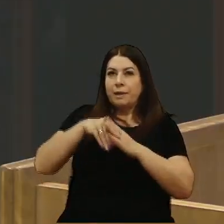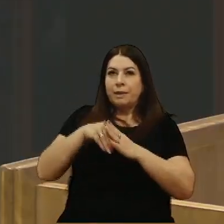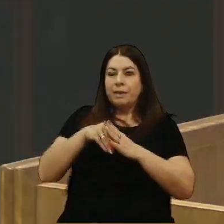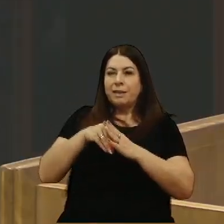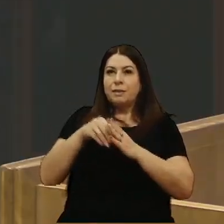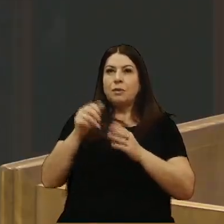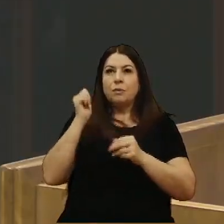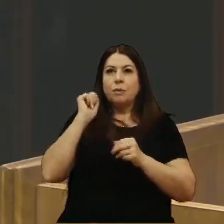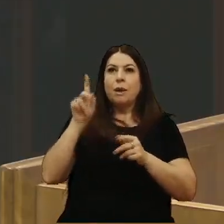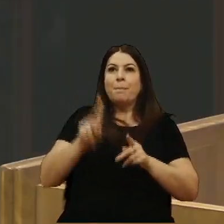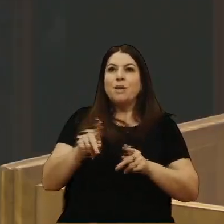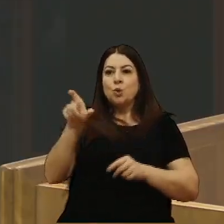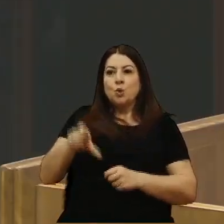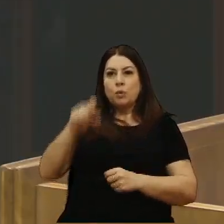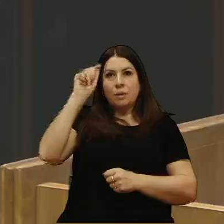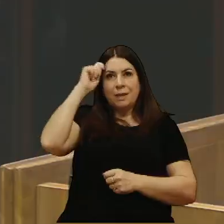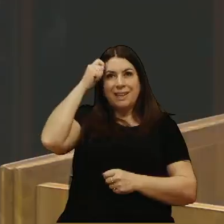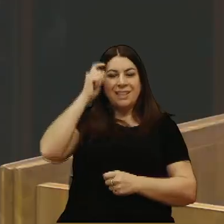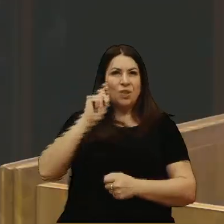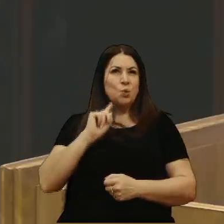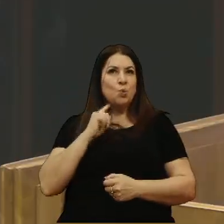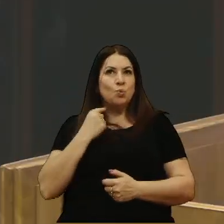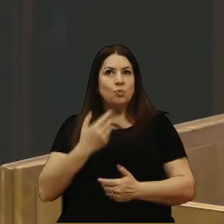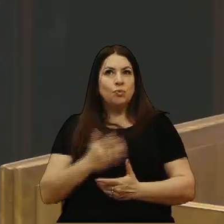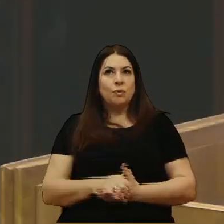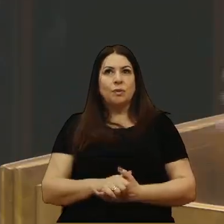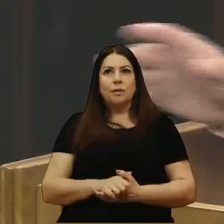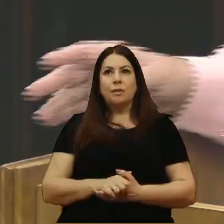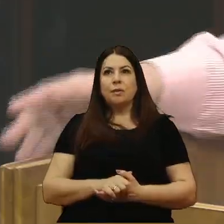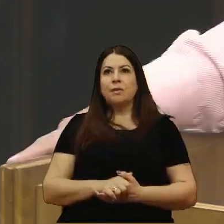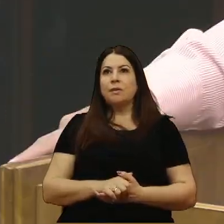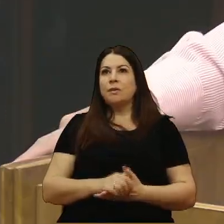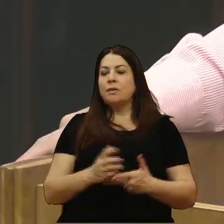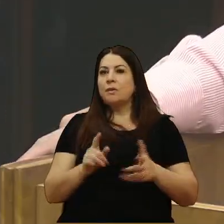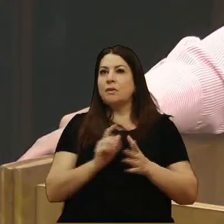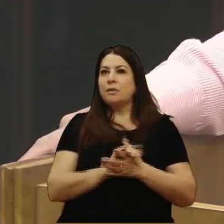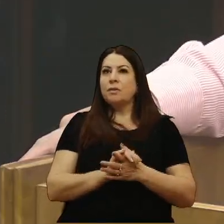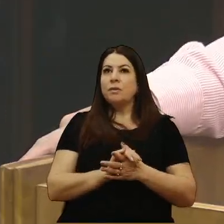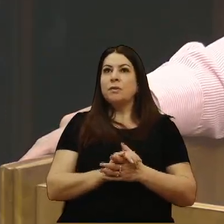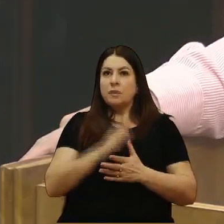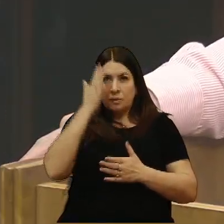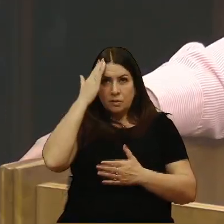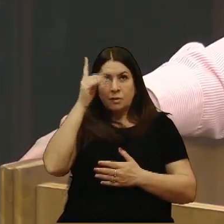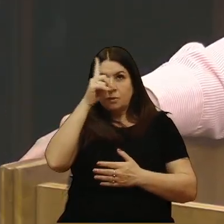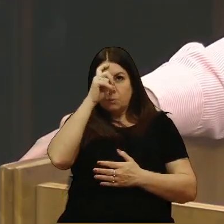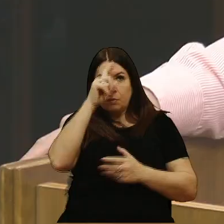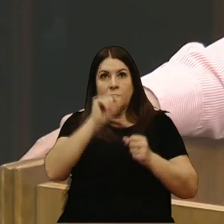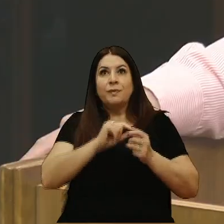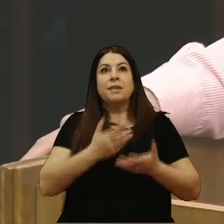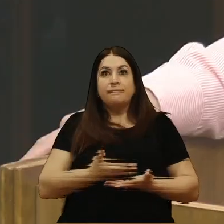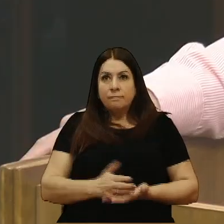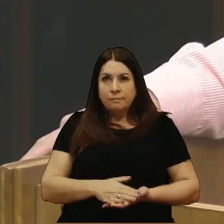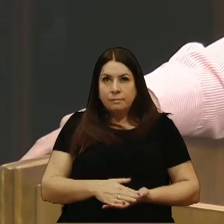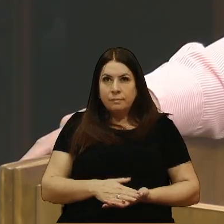não ficaria como uma pessoa negra suja. Sabe o que o hospital fez?